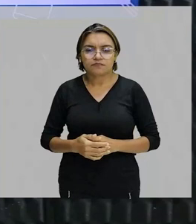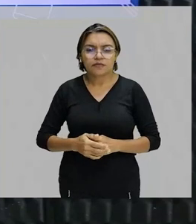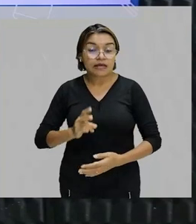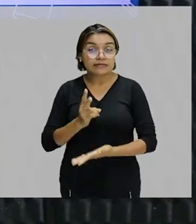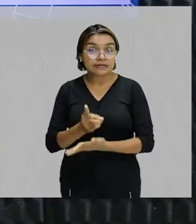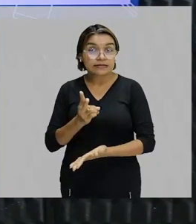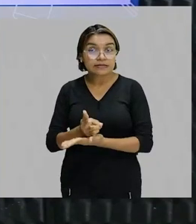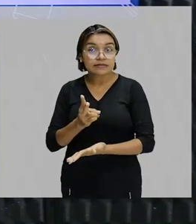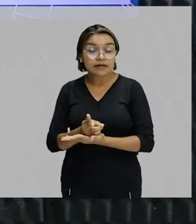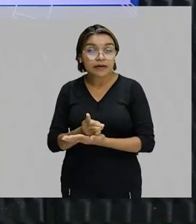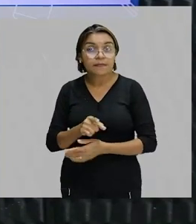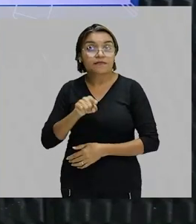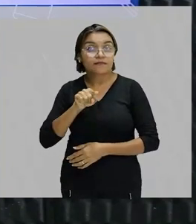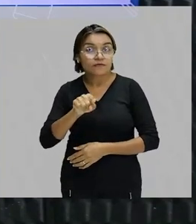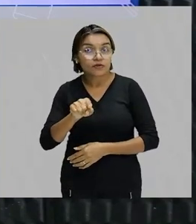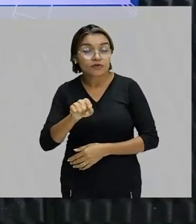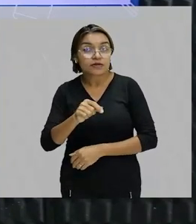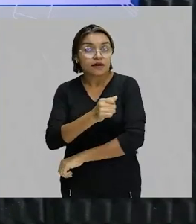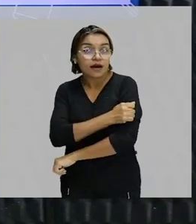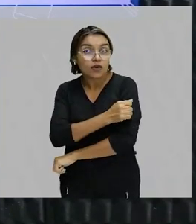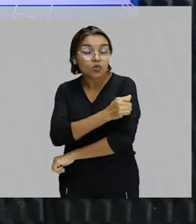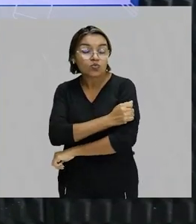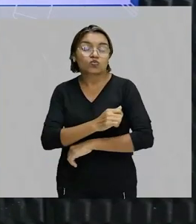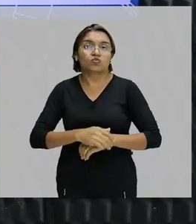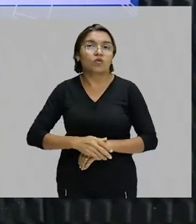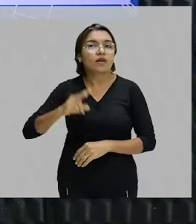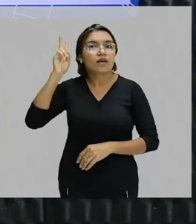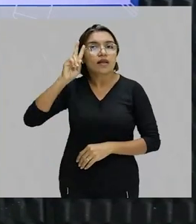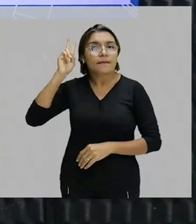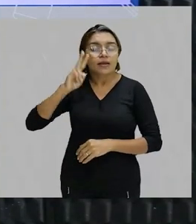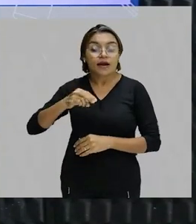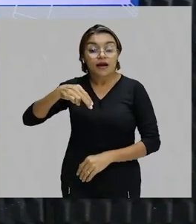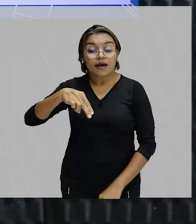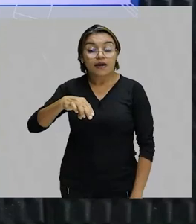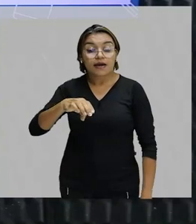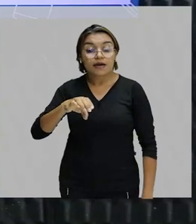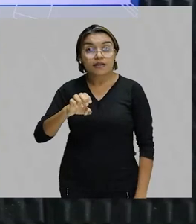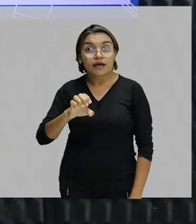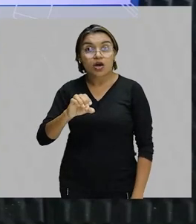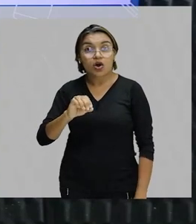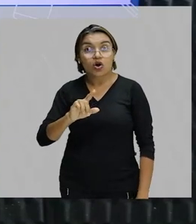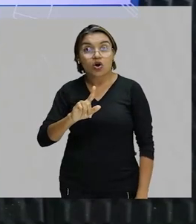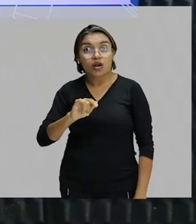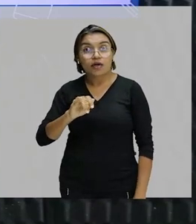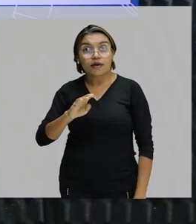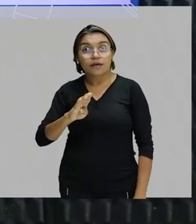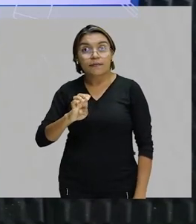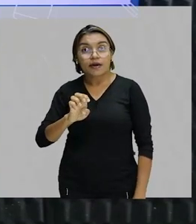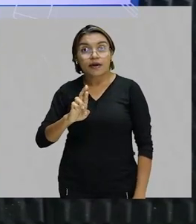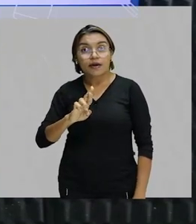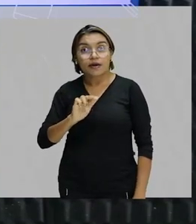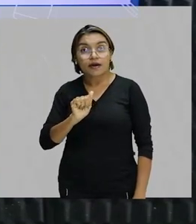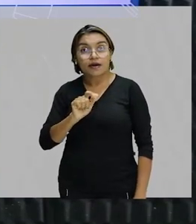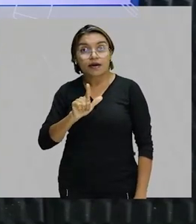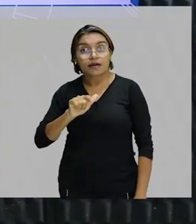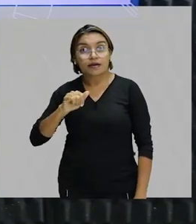vez que você meu jovem minha jovem se lembrar da palavra neoliberalismo você precisa associá